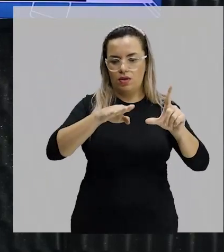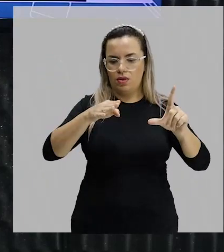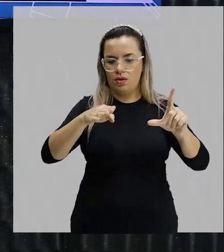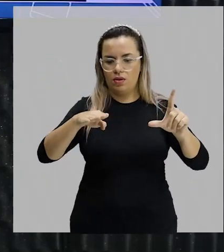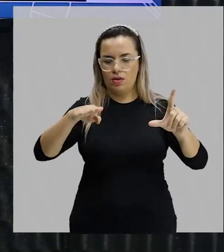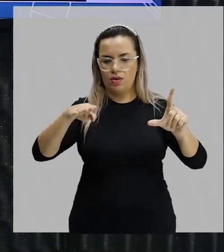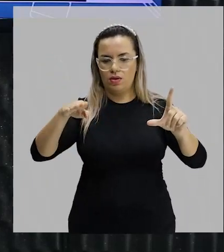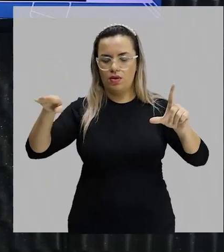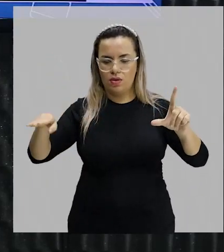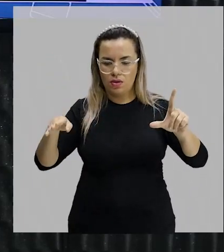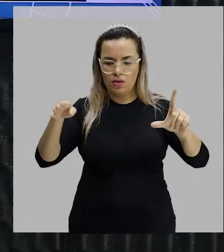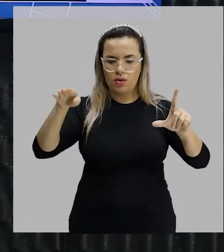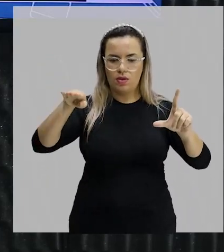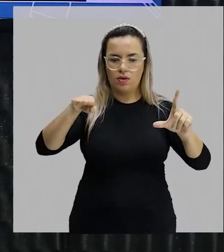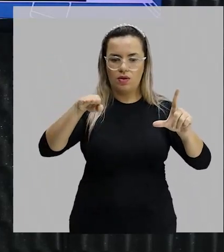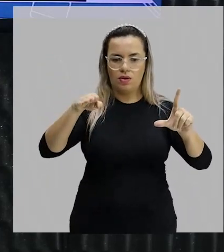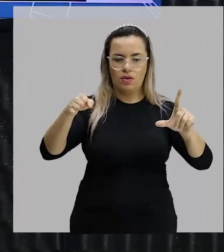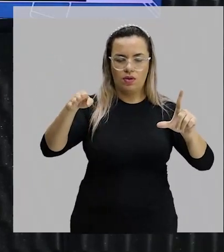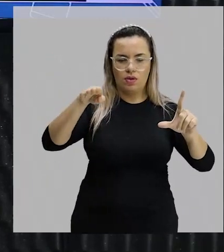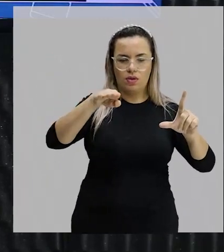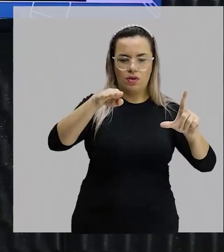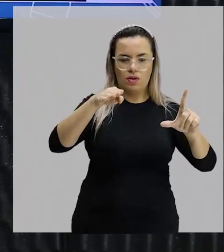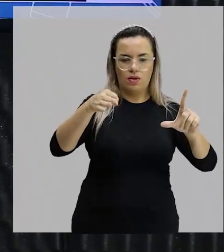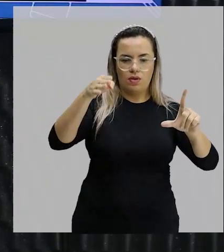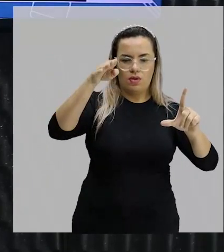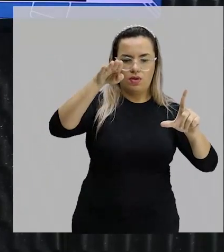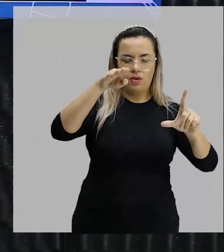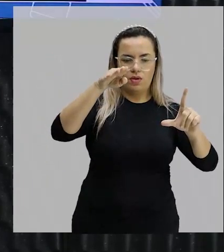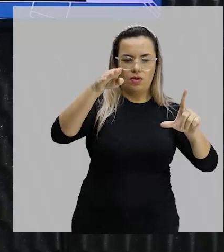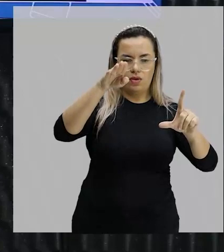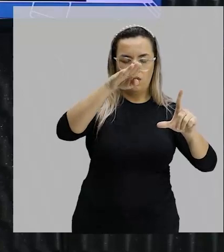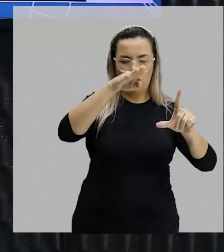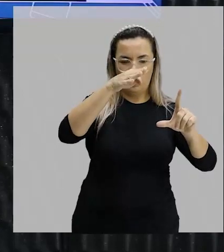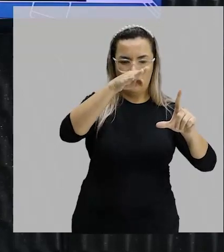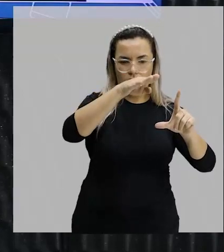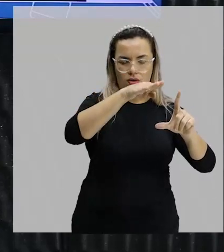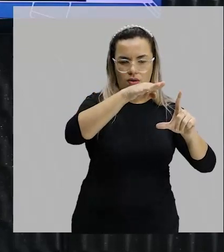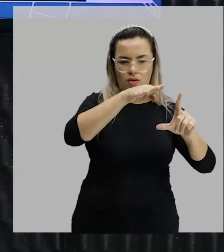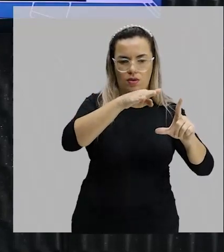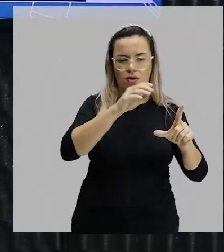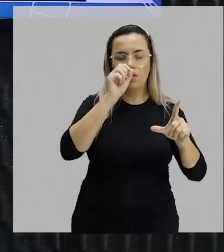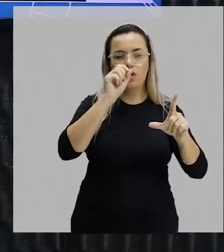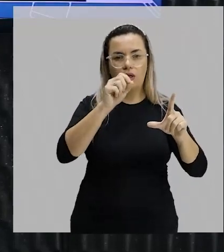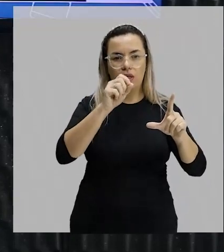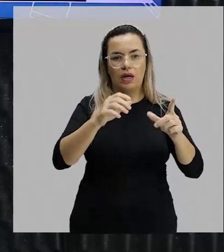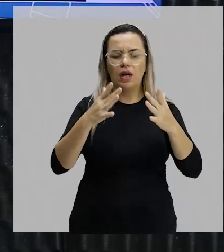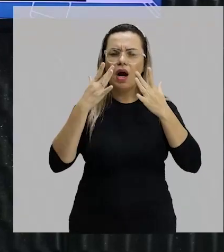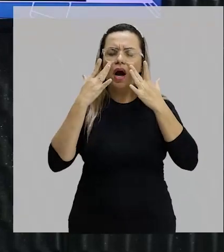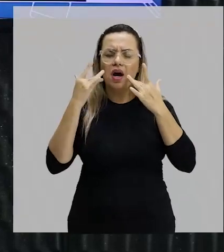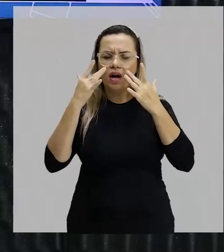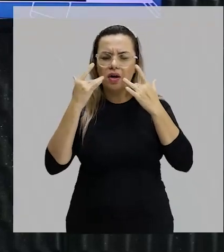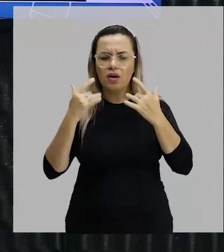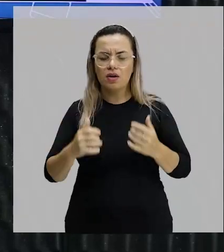cresce, os módulos aumentam e você aumenta as possibilidades de encenação dependendo de cada teatro. Gostei de fazer e